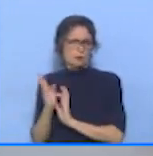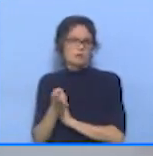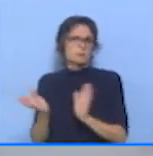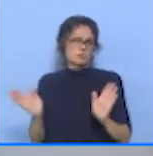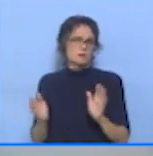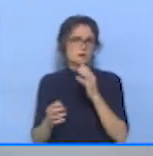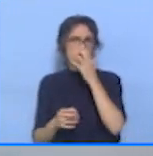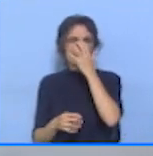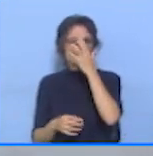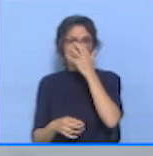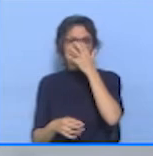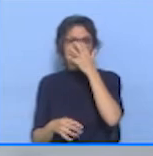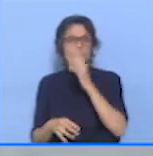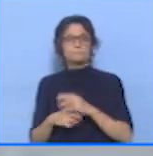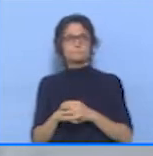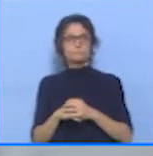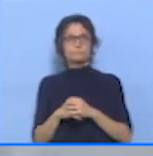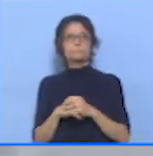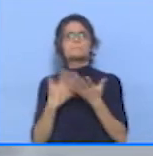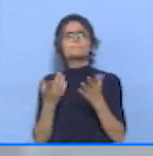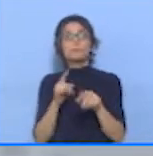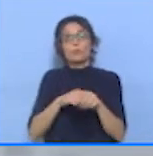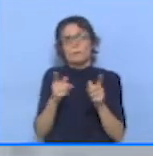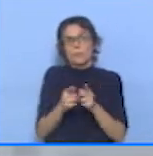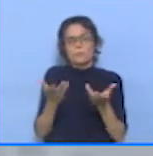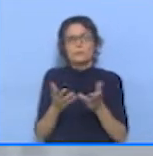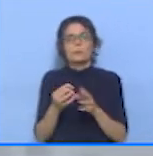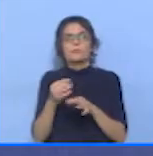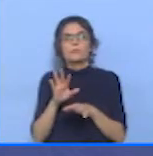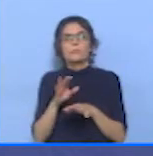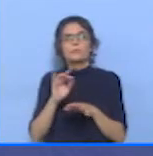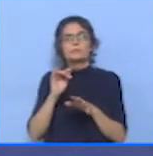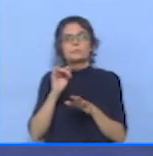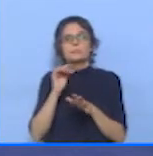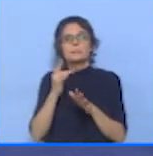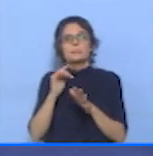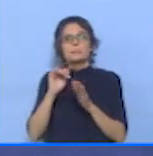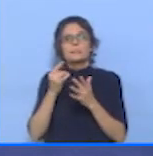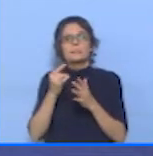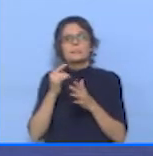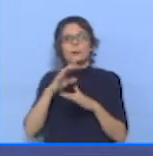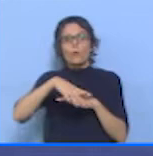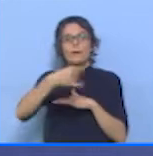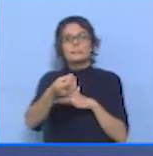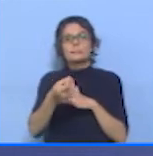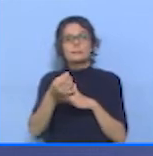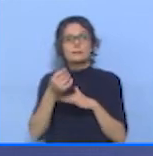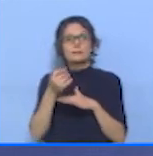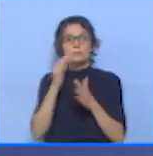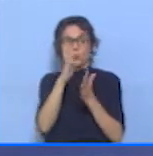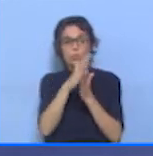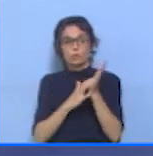a assumir. Gostava ainda de vos ouvir, embora de forma breve, o nosso tempo já não é muito, sobre o amanhã da Laudato Si. Este documento